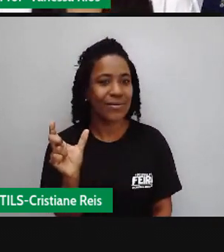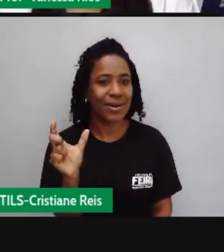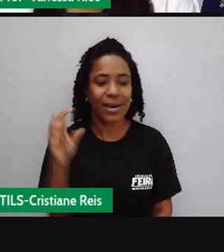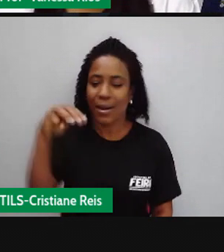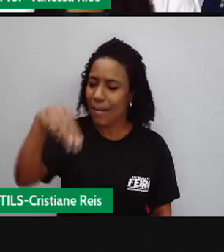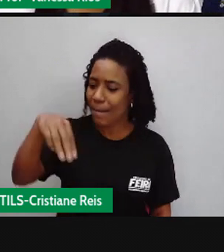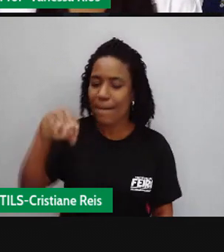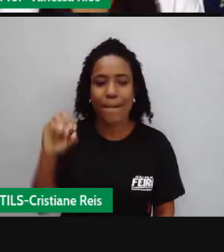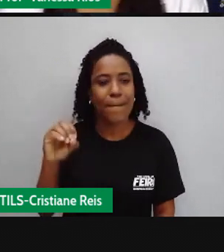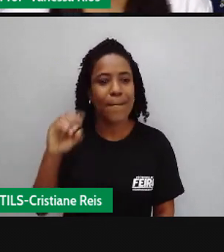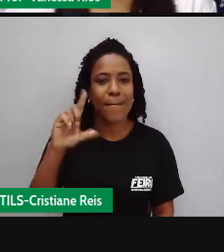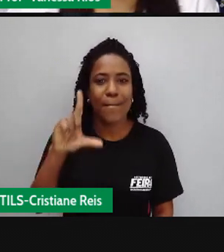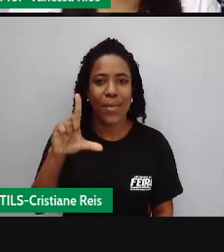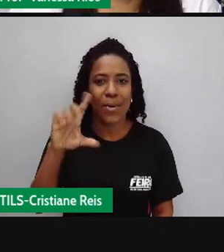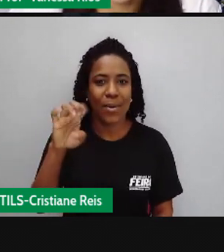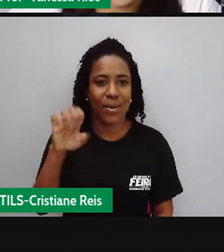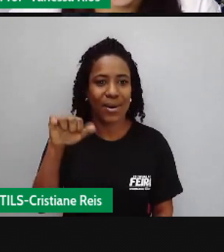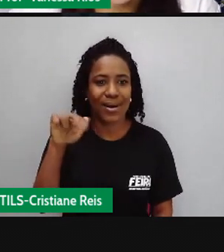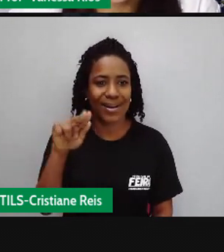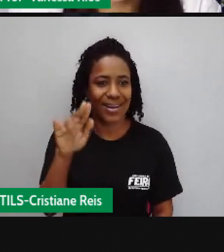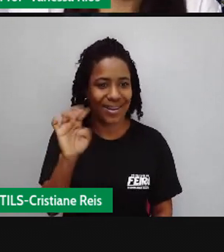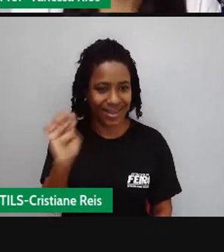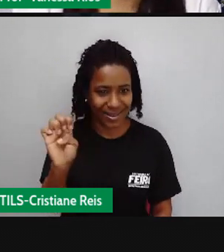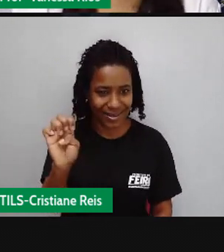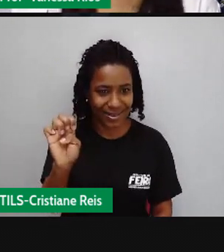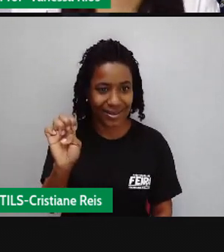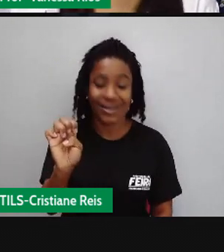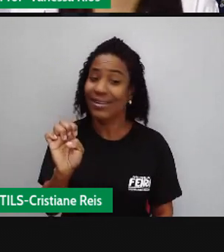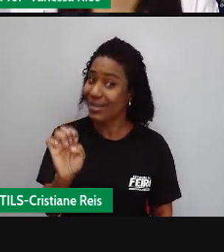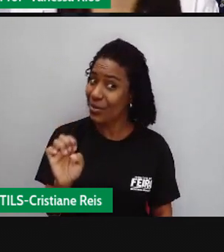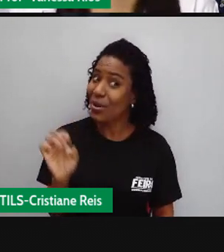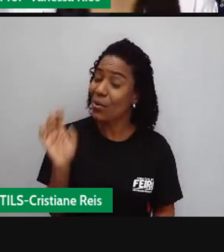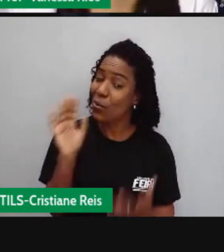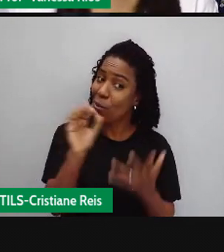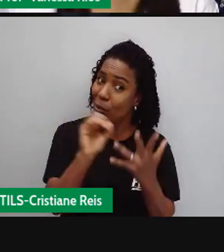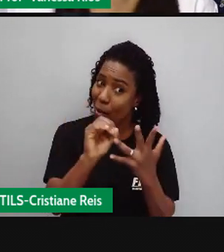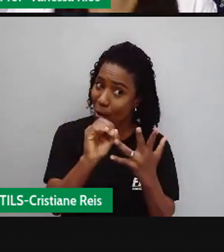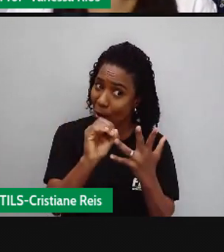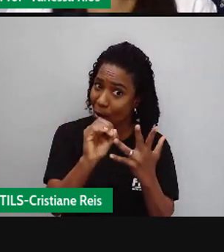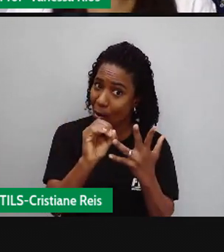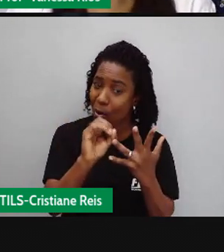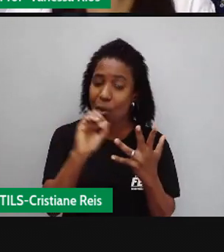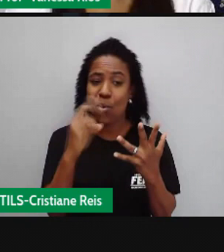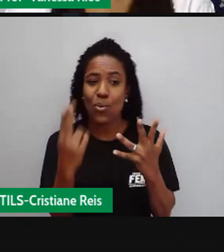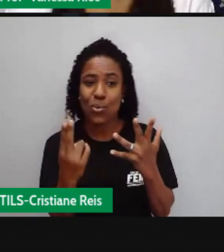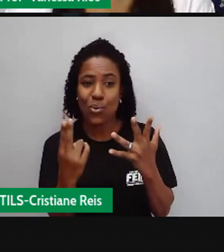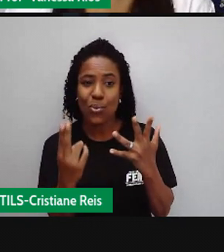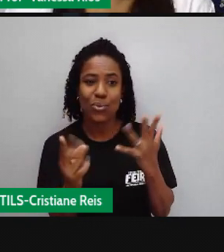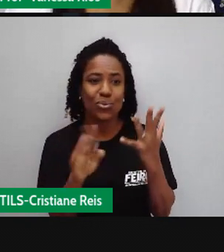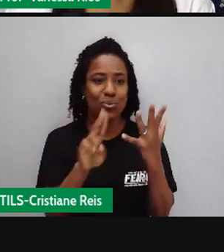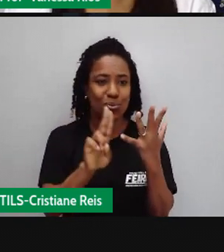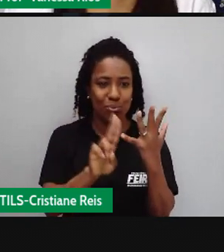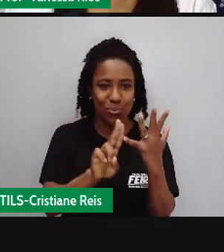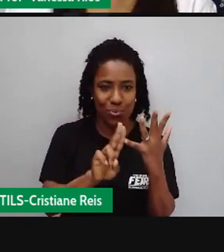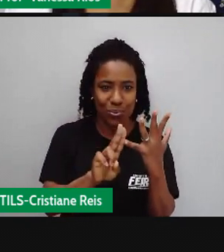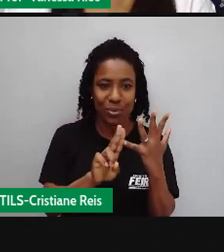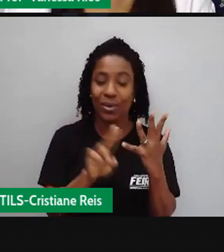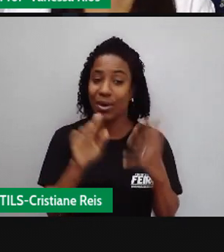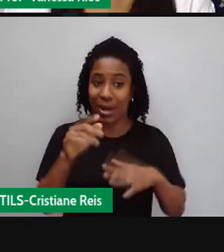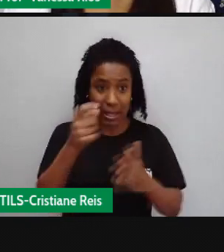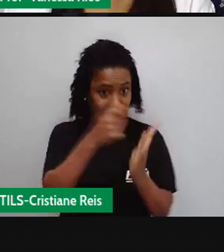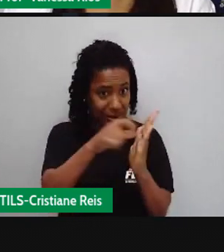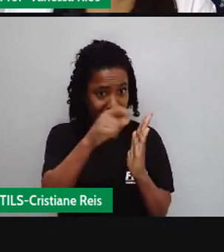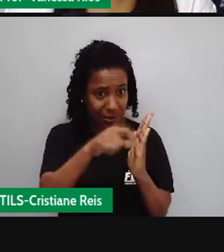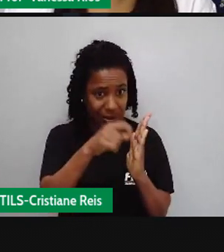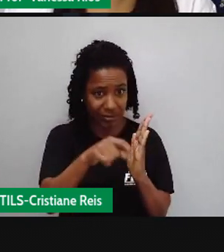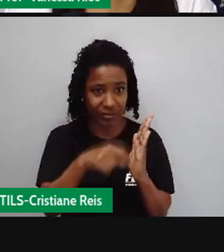moleque com U ou moleque com O. Se você fosse escrever essa palavra, ó, como é que você escreveria? A gente sabe